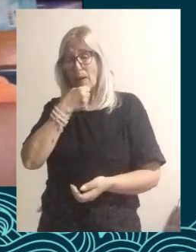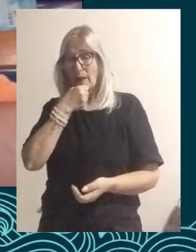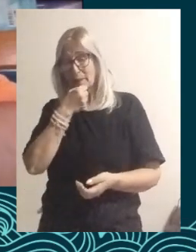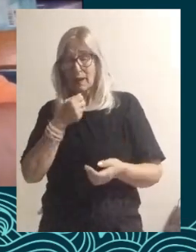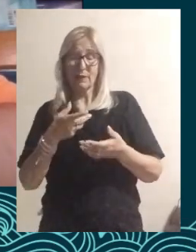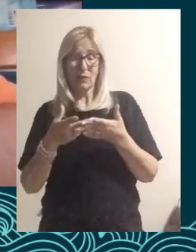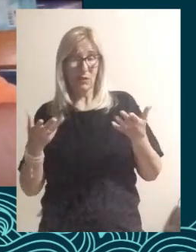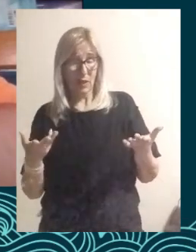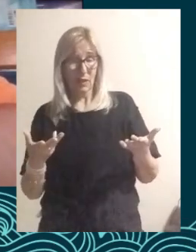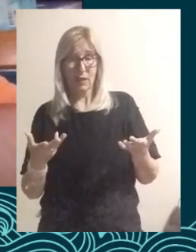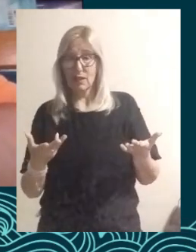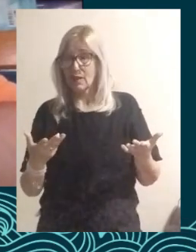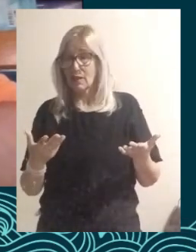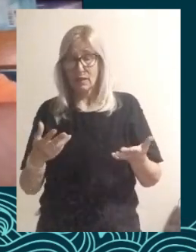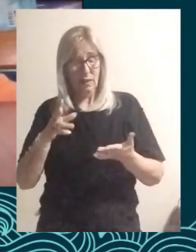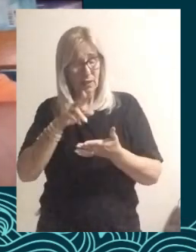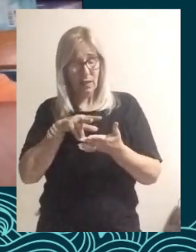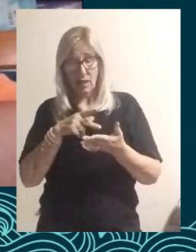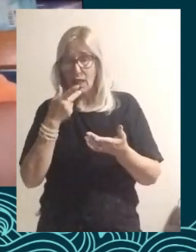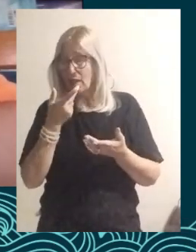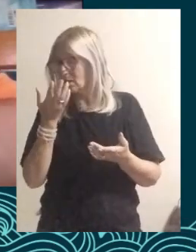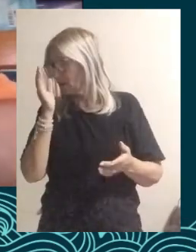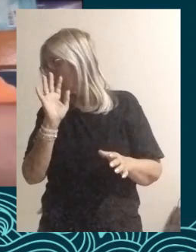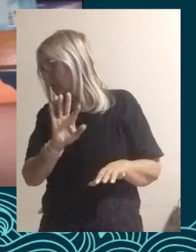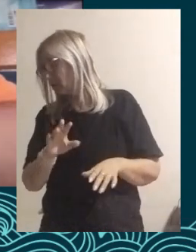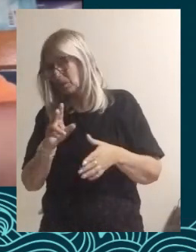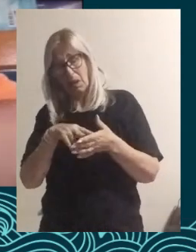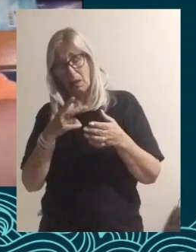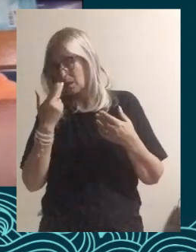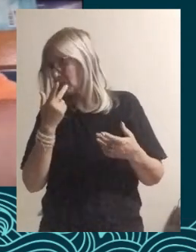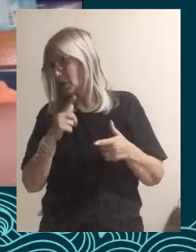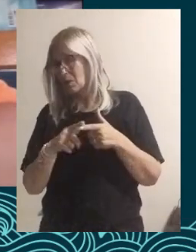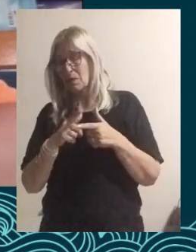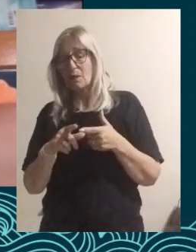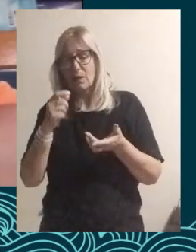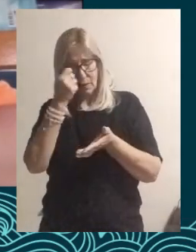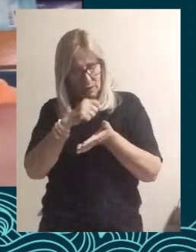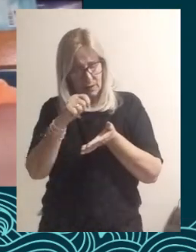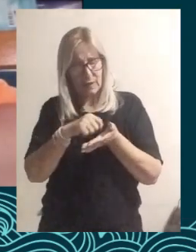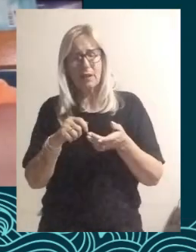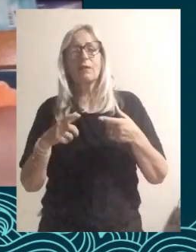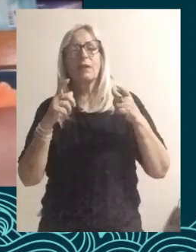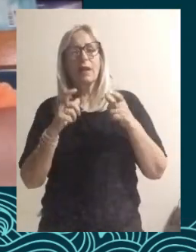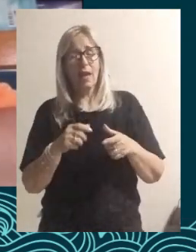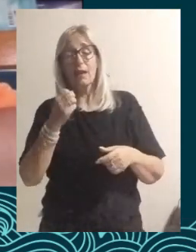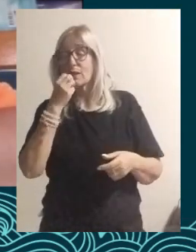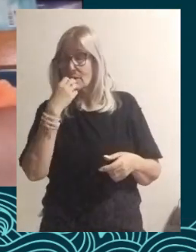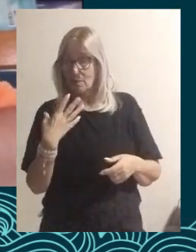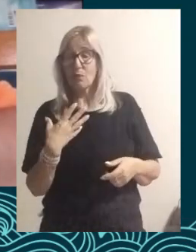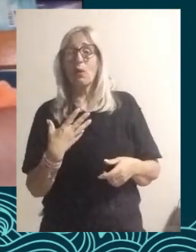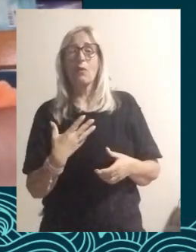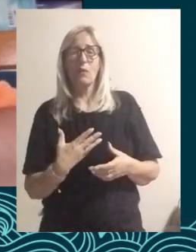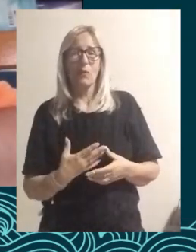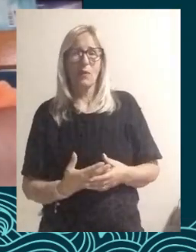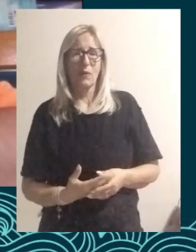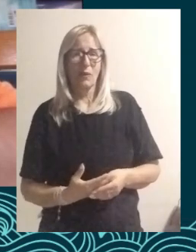ser uma gravação de áudio, alguma coisa. Não precisa nem poder ler depois, se não quiser ler depois não tem problema, mas anotar em